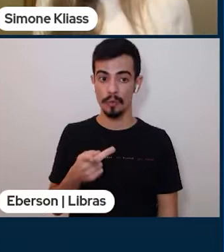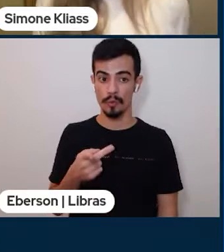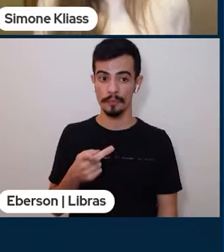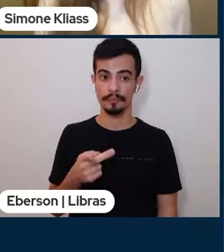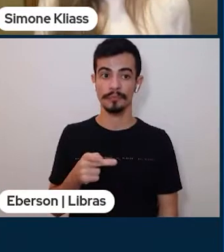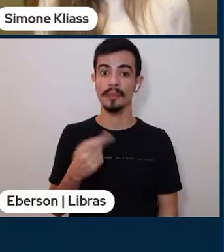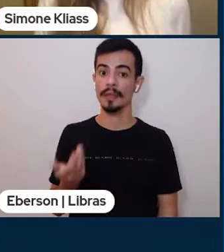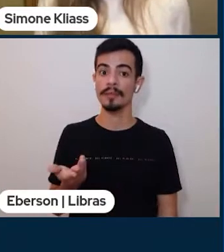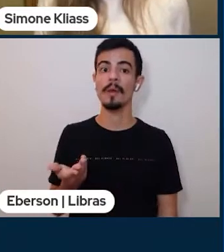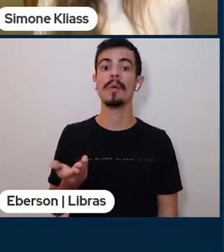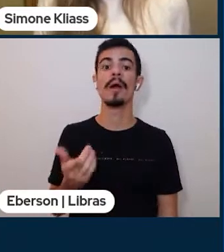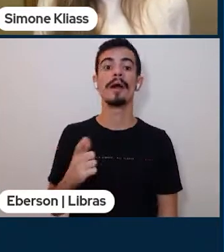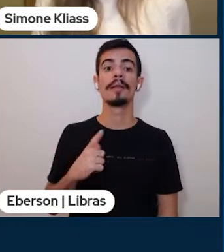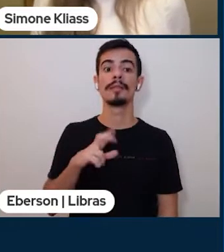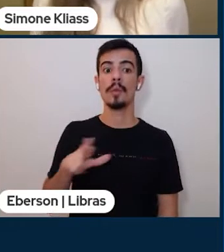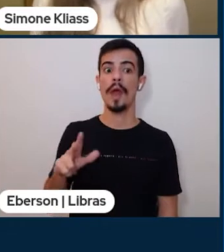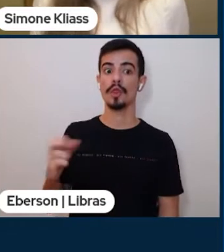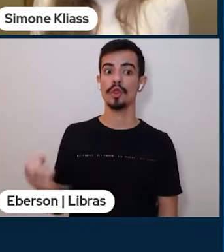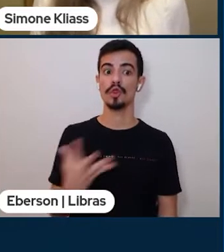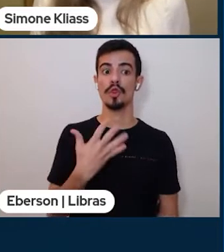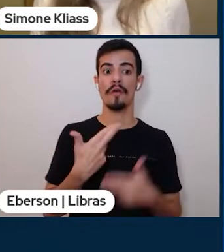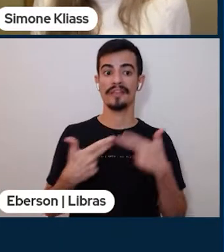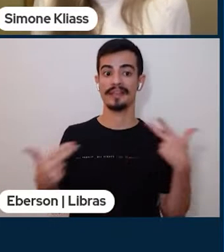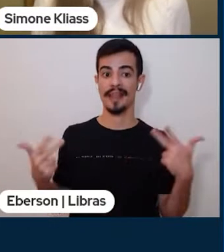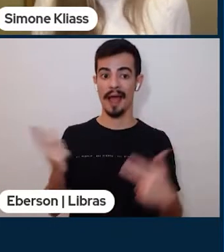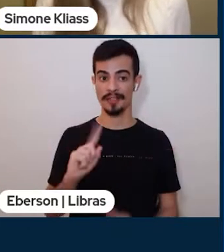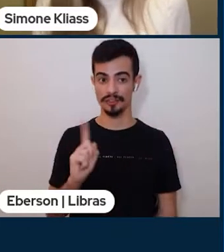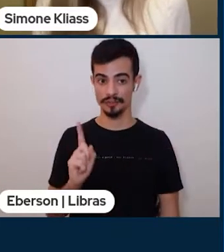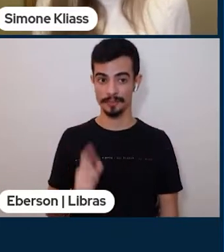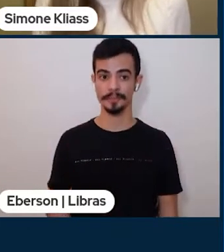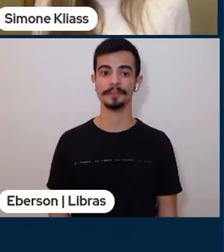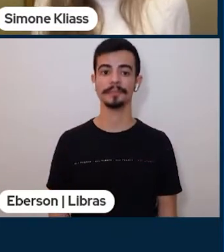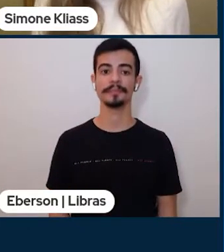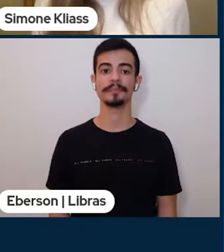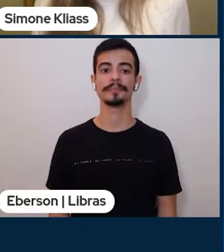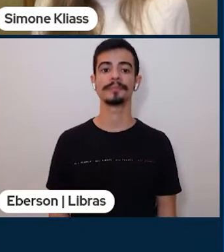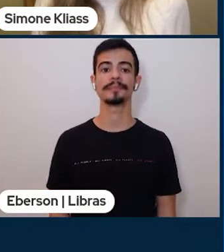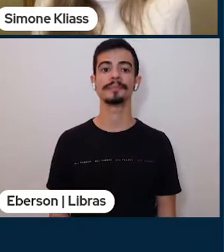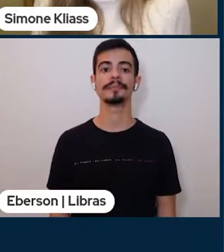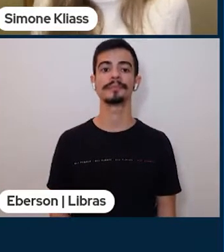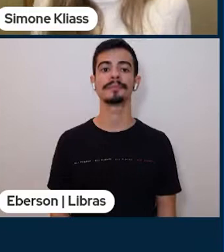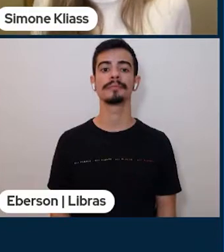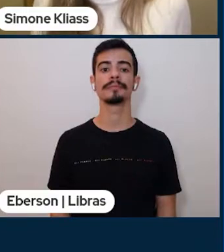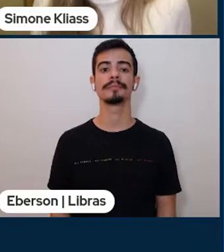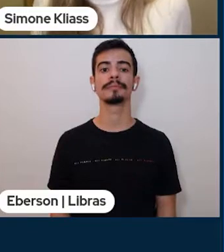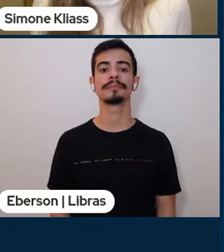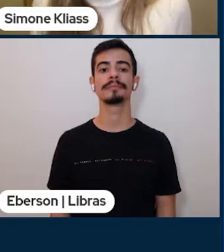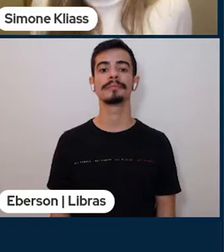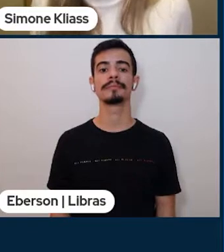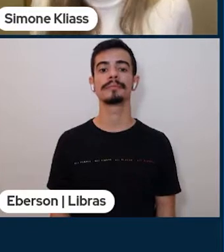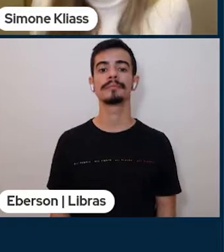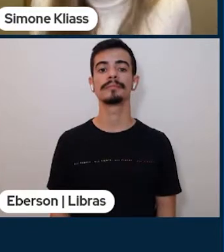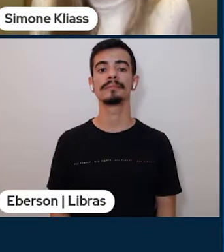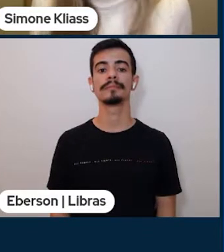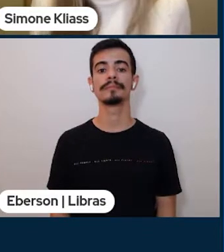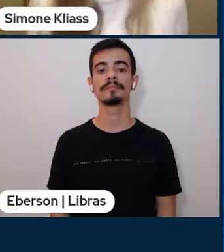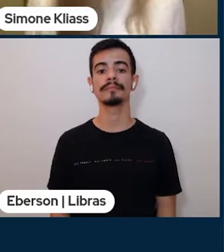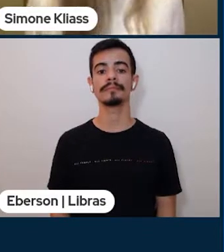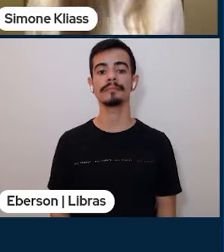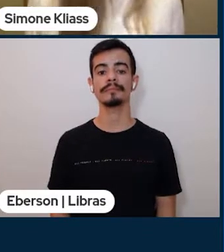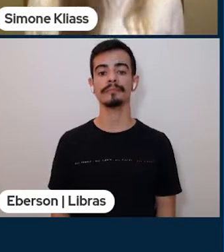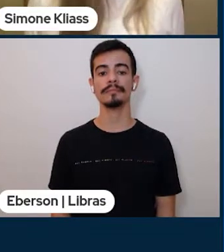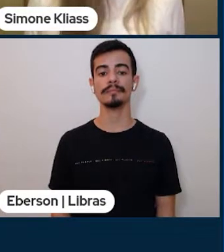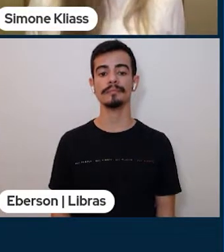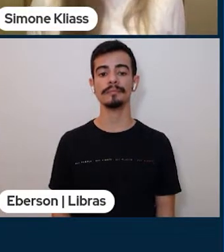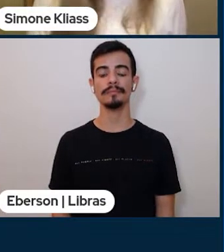se uma empresa Controlar o metaverso vai se tornar maior do que qualquer governo e será um Deus na terra ele disse isso em 2 16